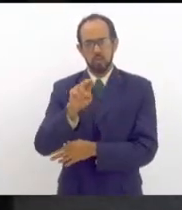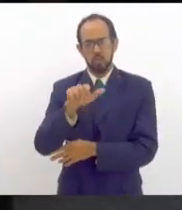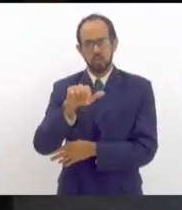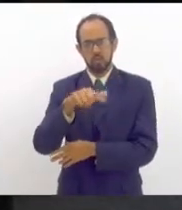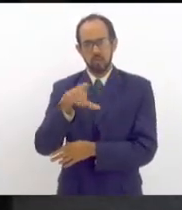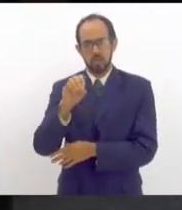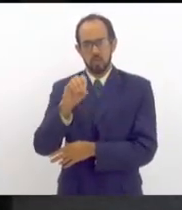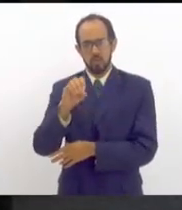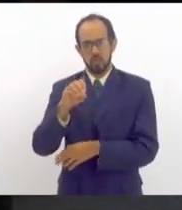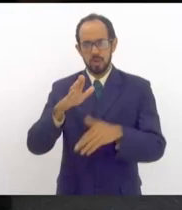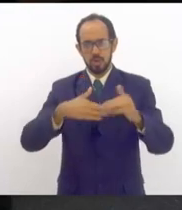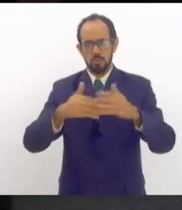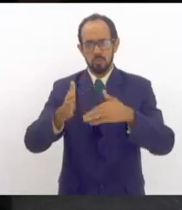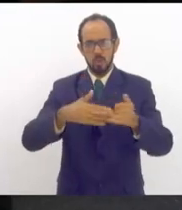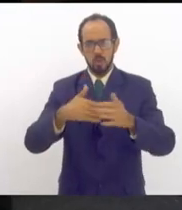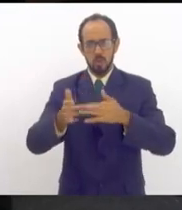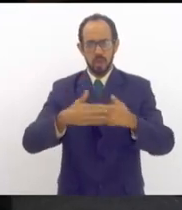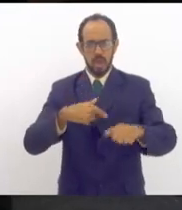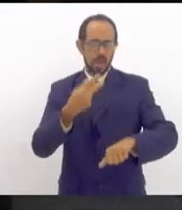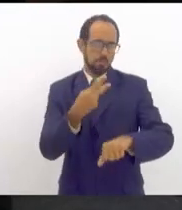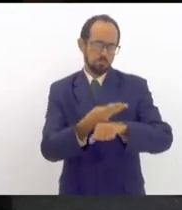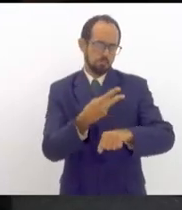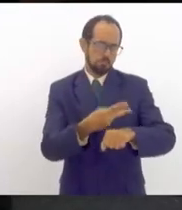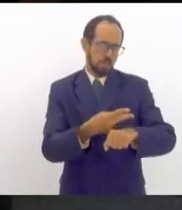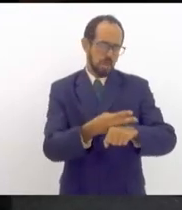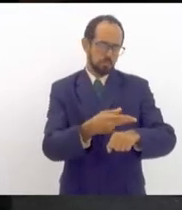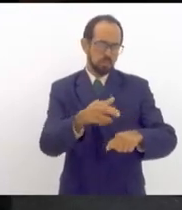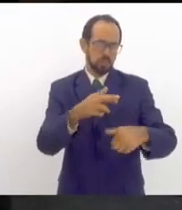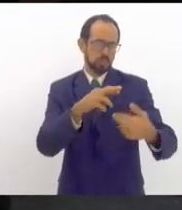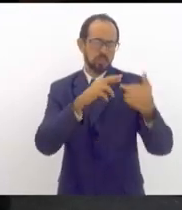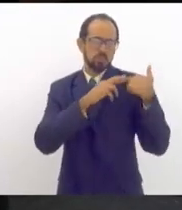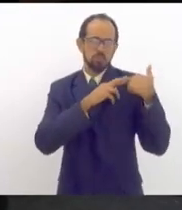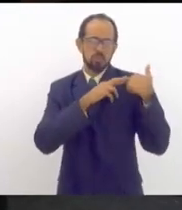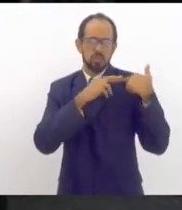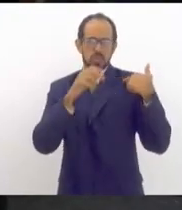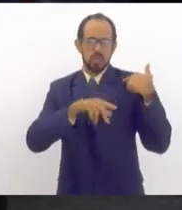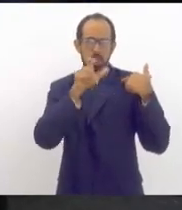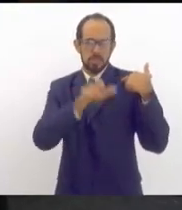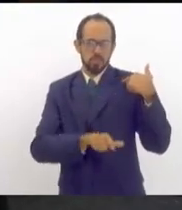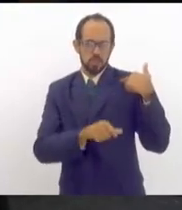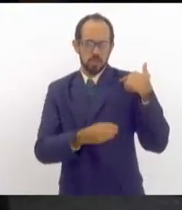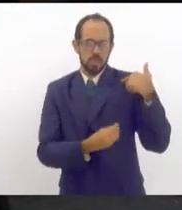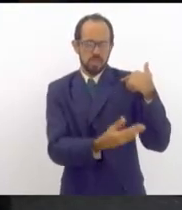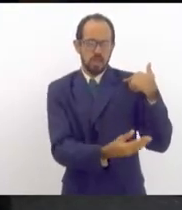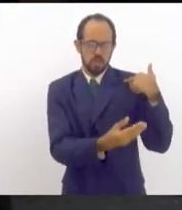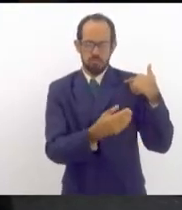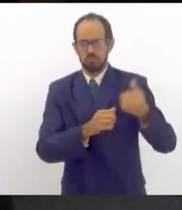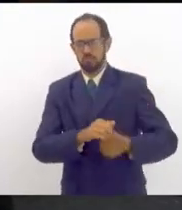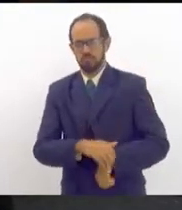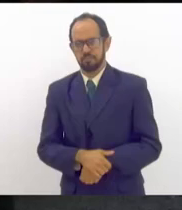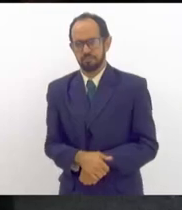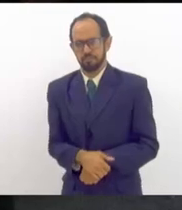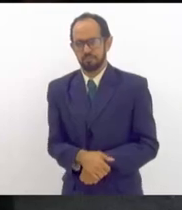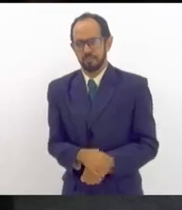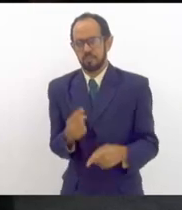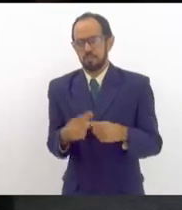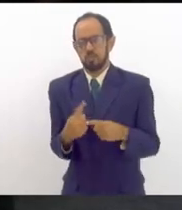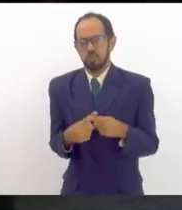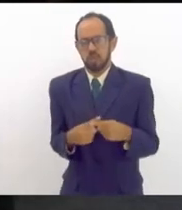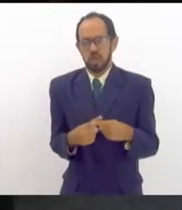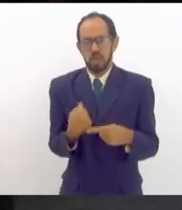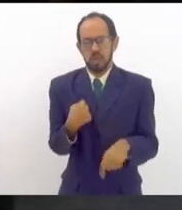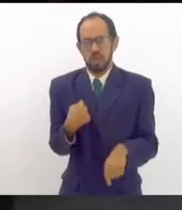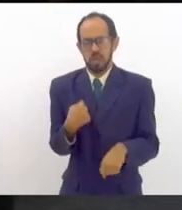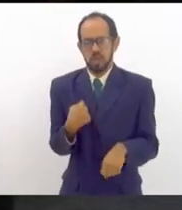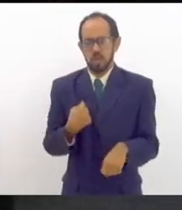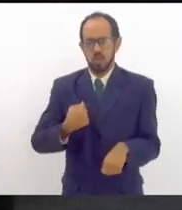seja a única responsabilidade de quem o dar porque eu tenho desde